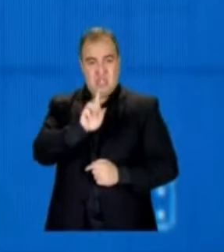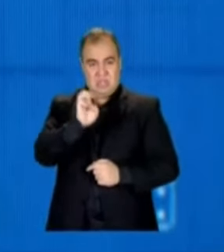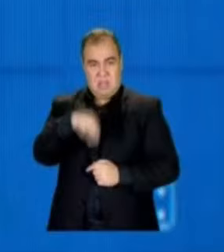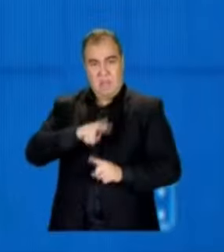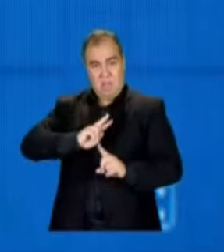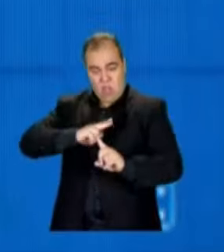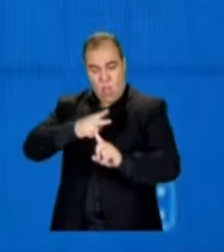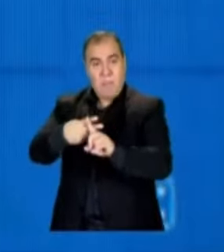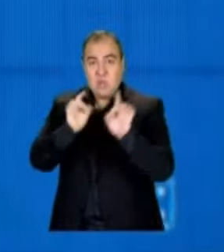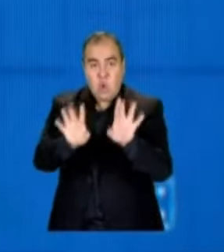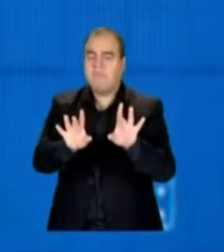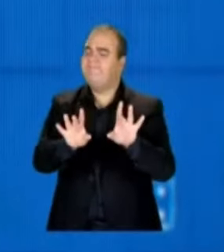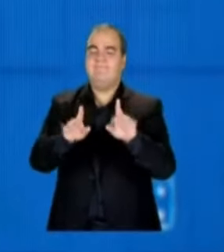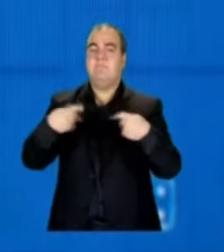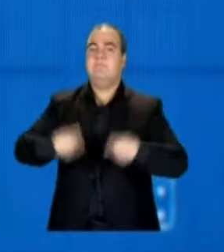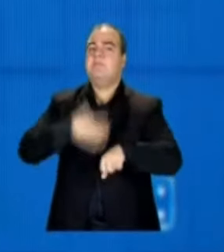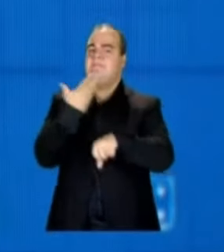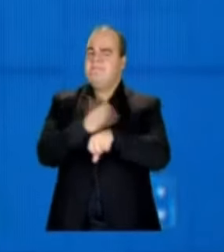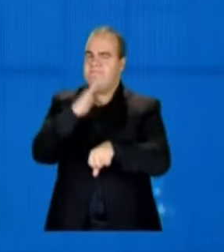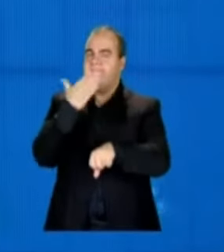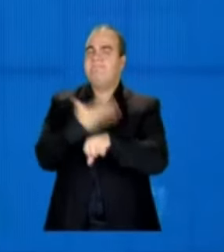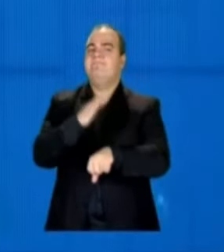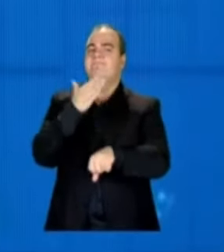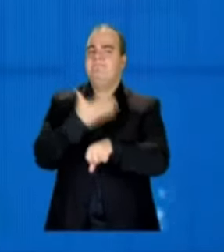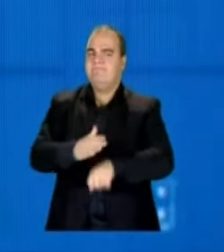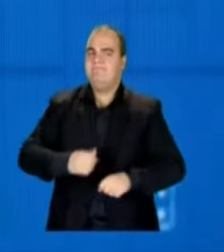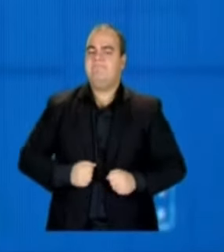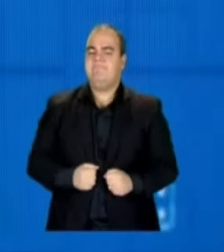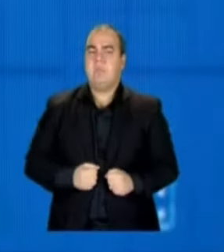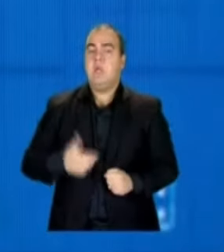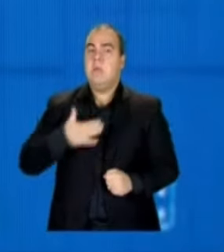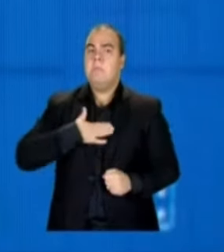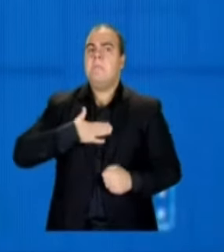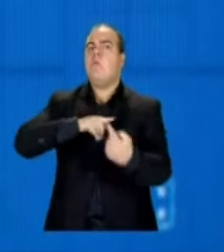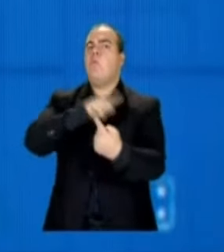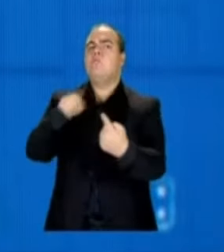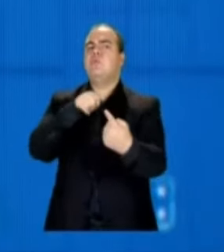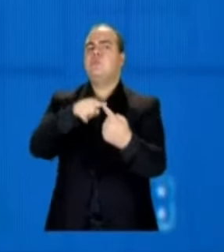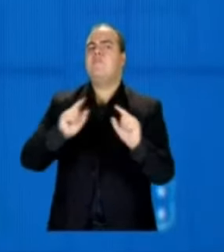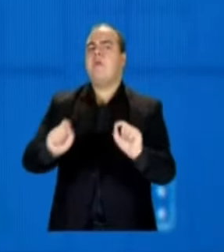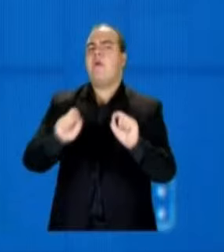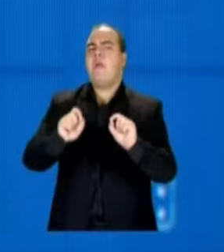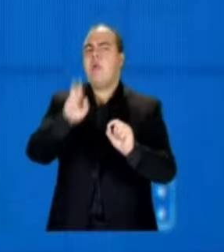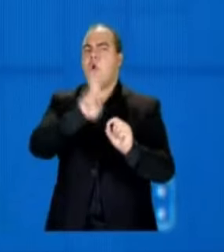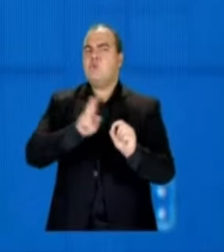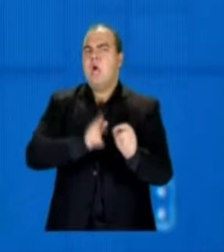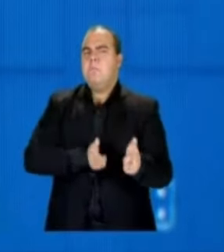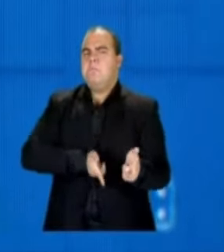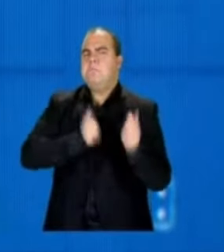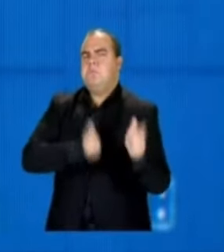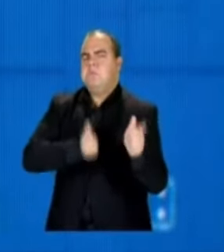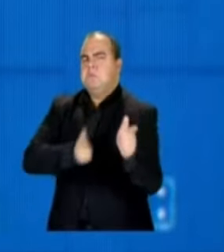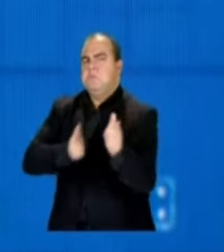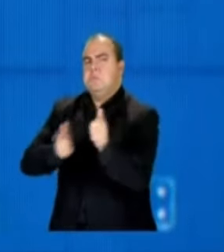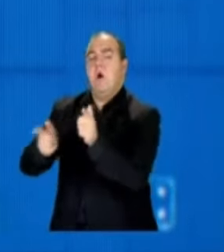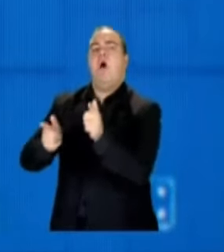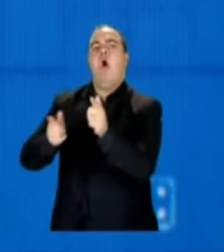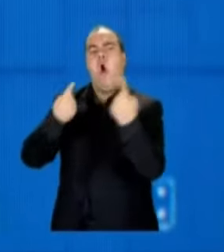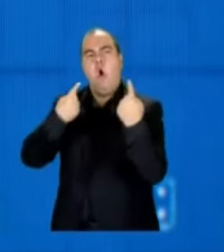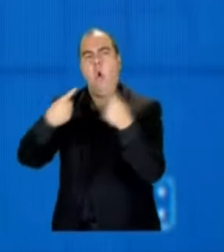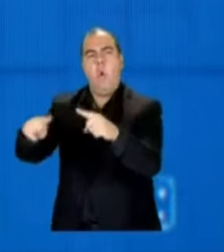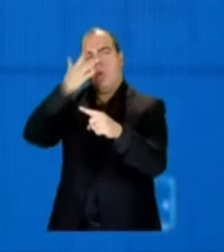que treinar a guarda municipal a minha intenção é de quem vai usar fuzil e vai usar fuzil eh contra